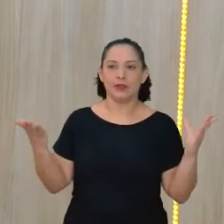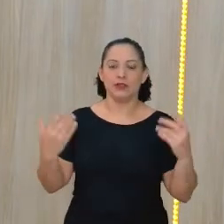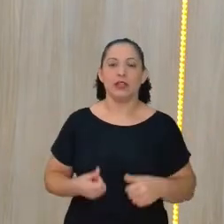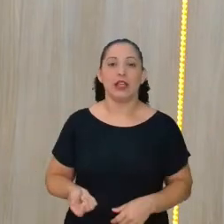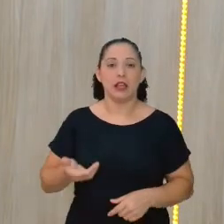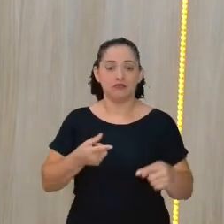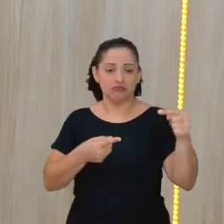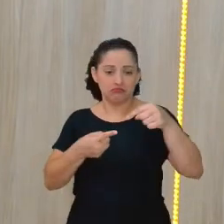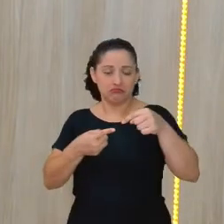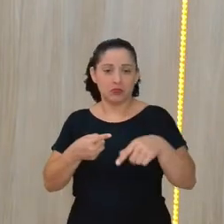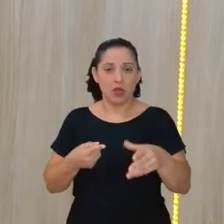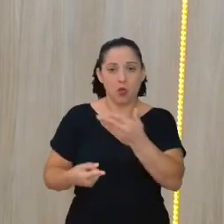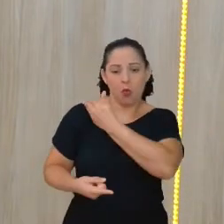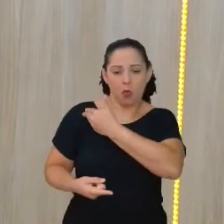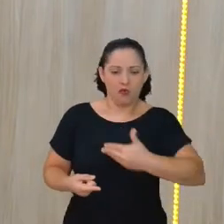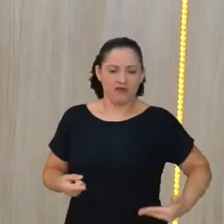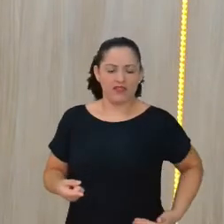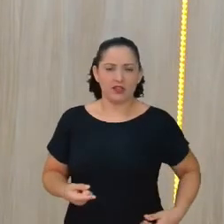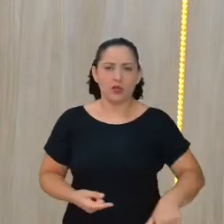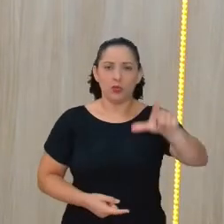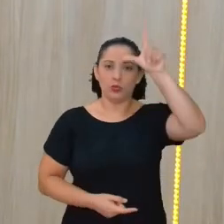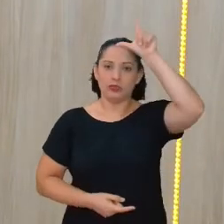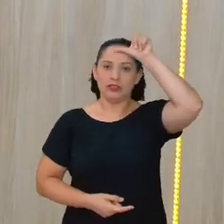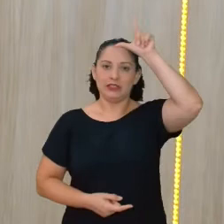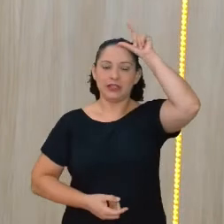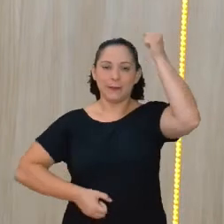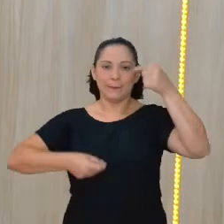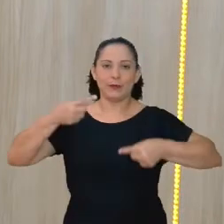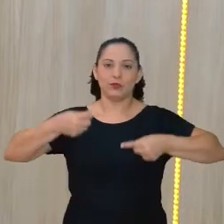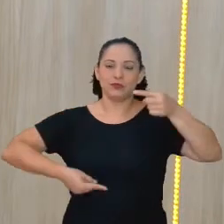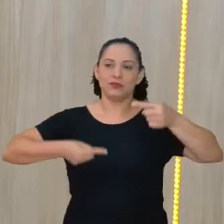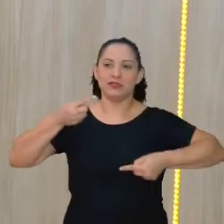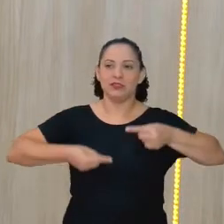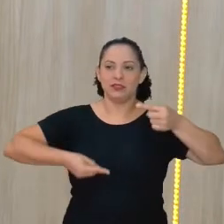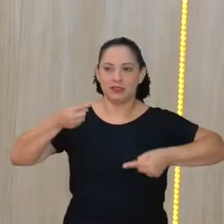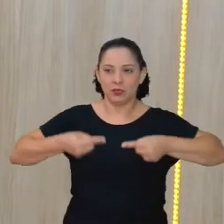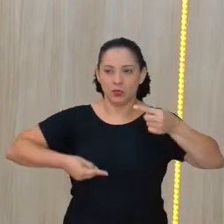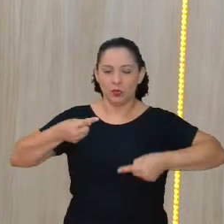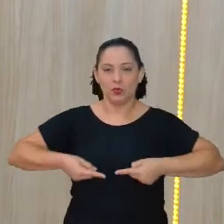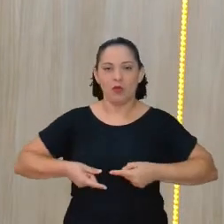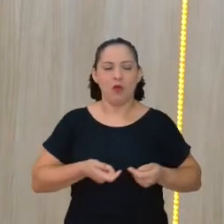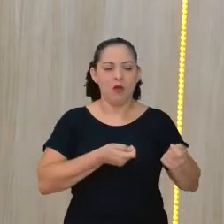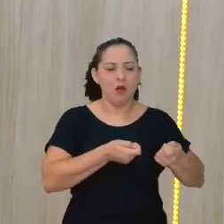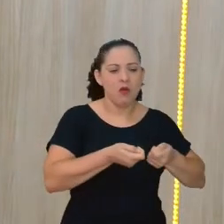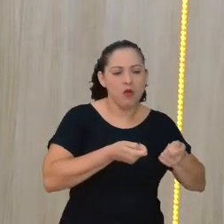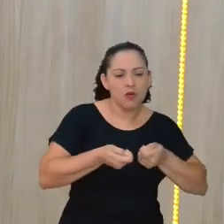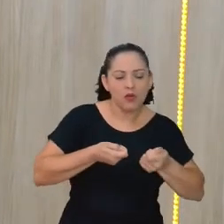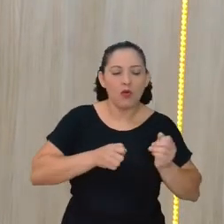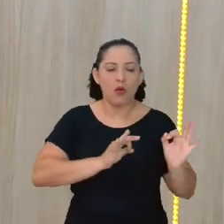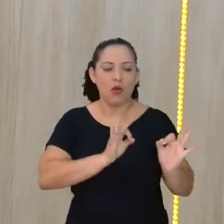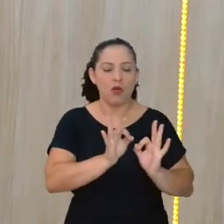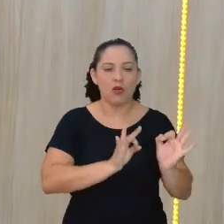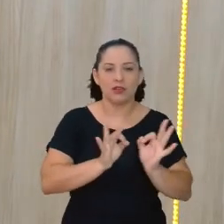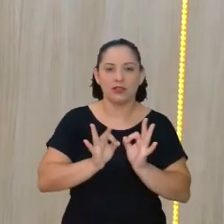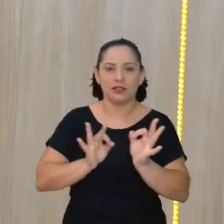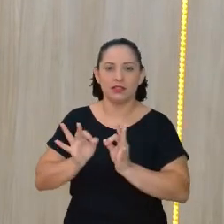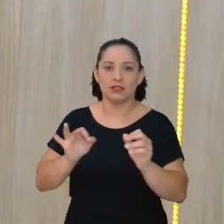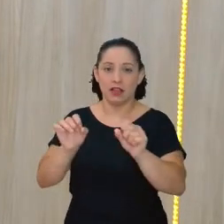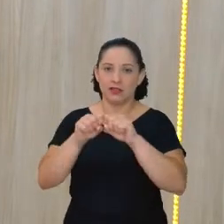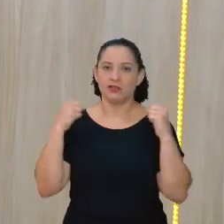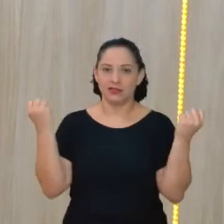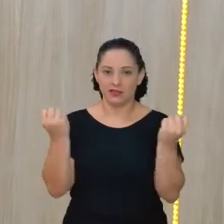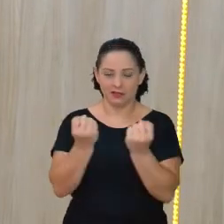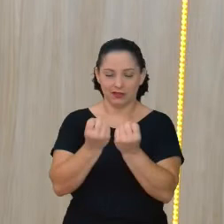autoridade governante de uma nação ou unidade política que tem como finalidade regrar e organizar a